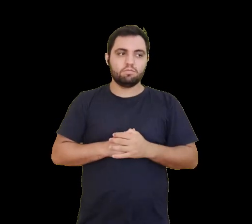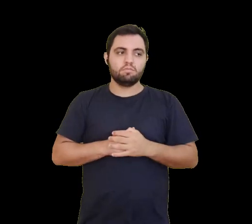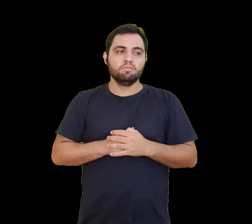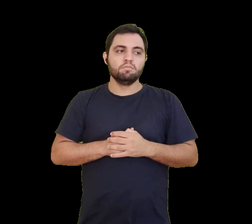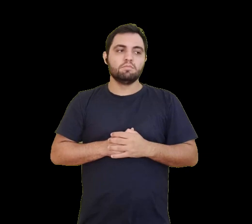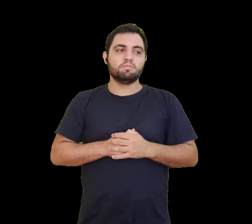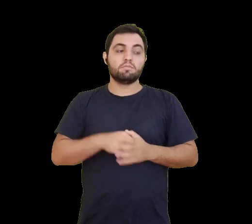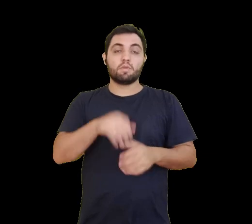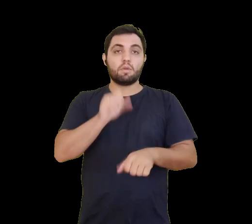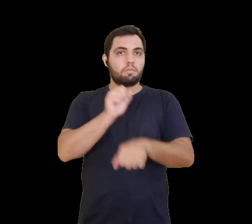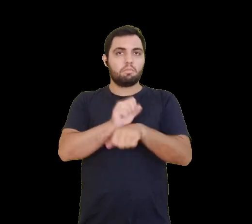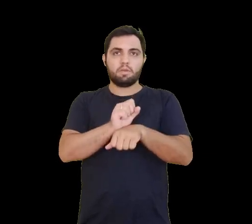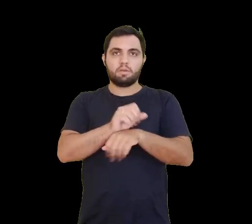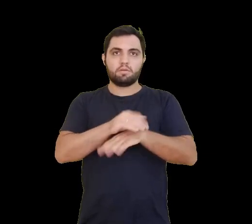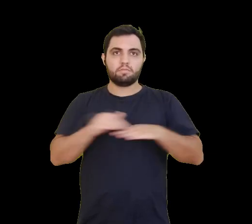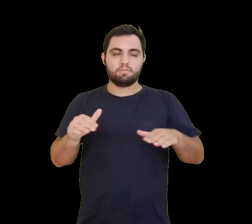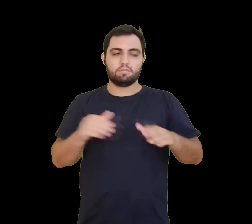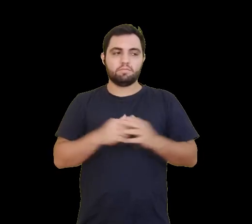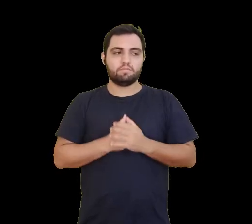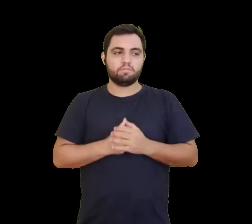Aí ela para.